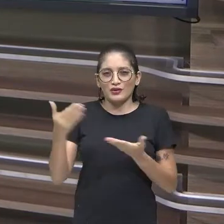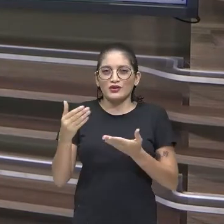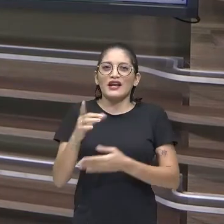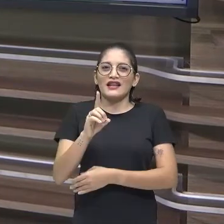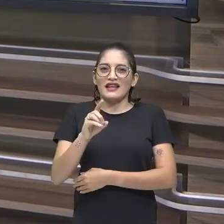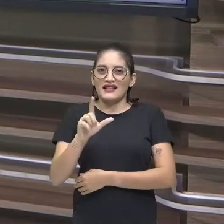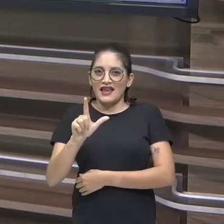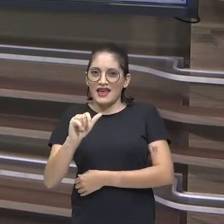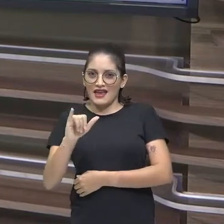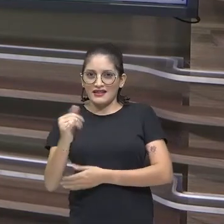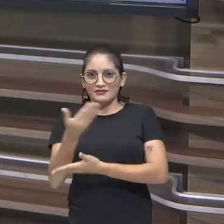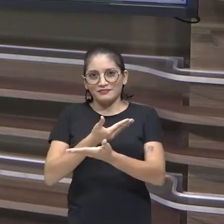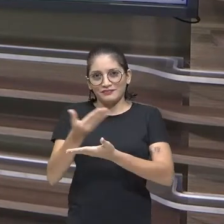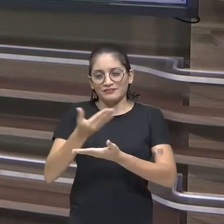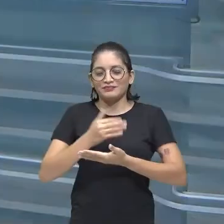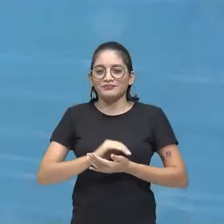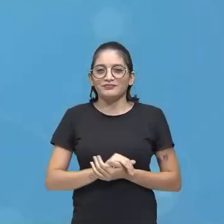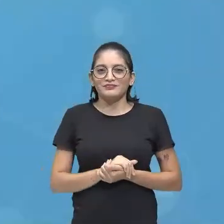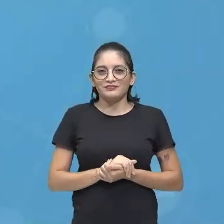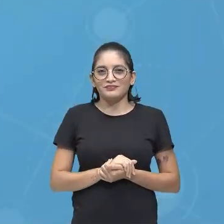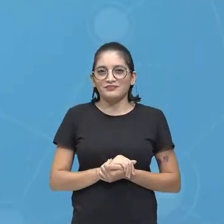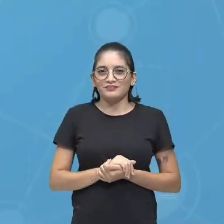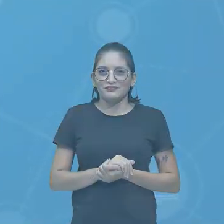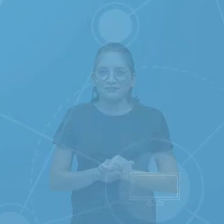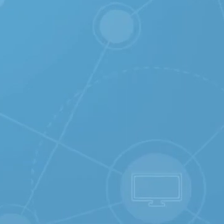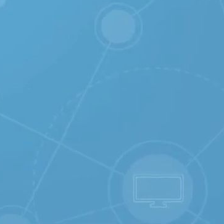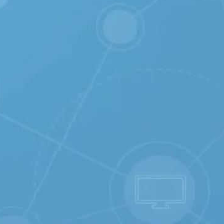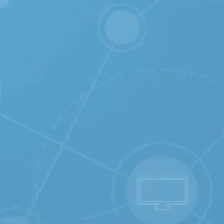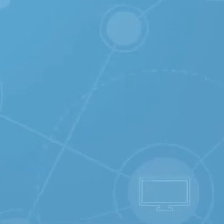nossa dinâmica local interativa.